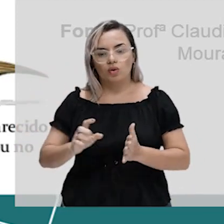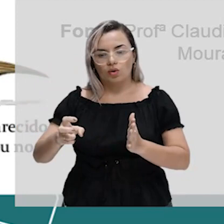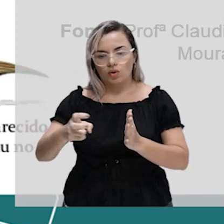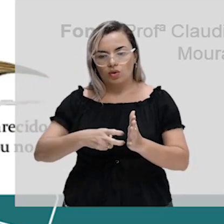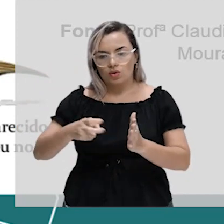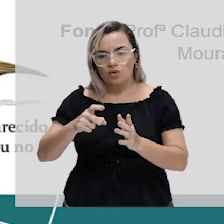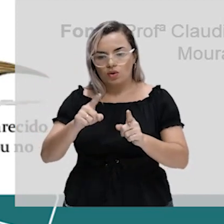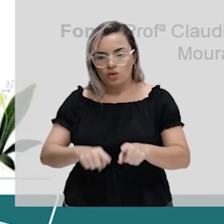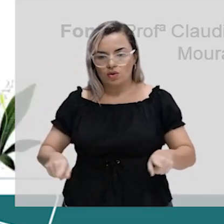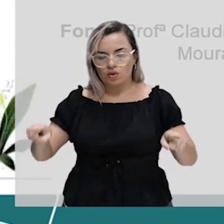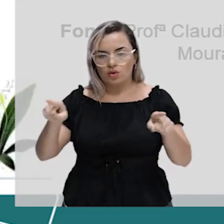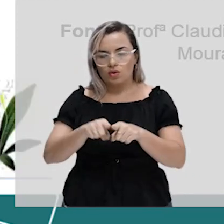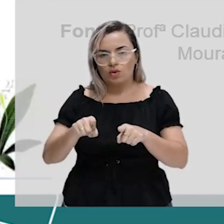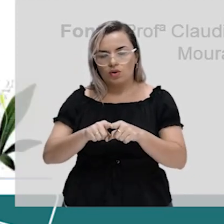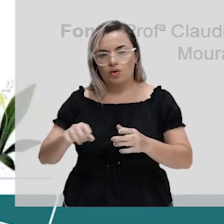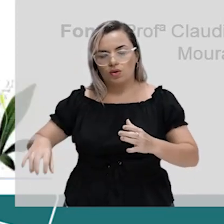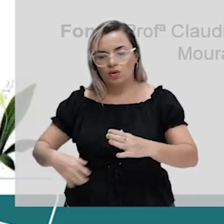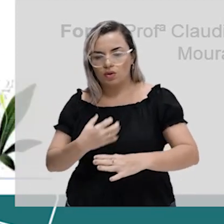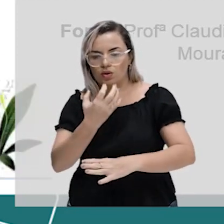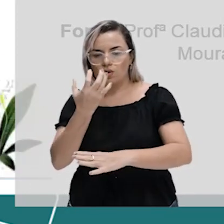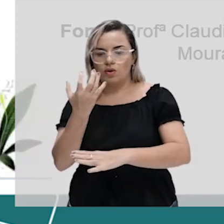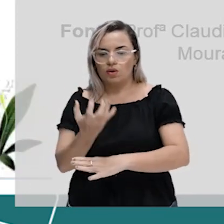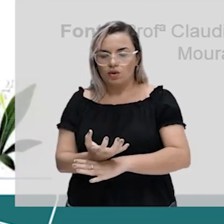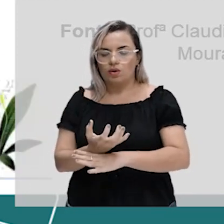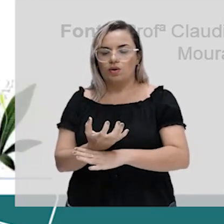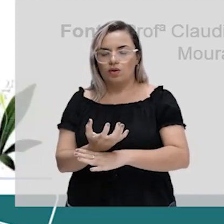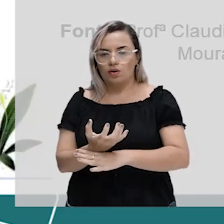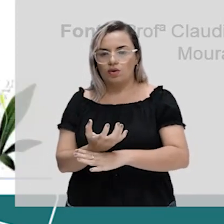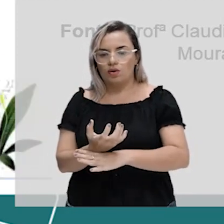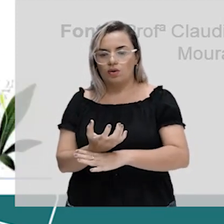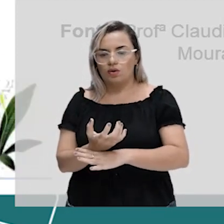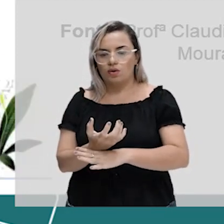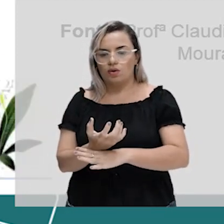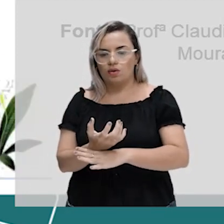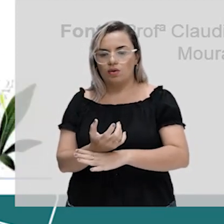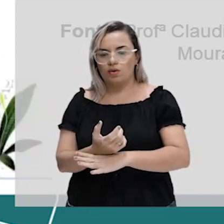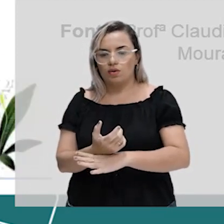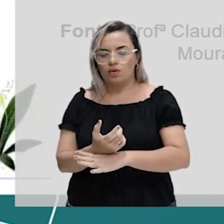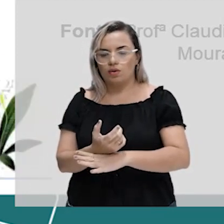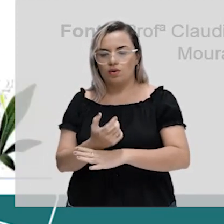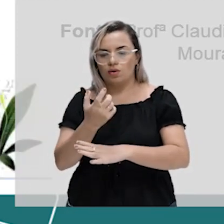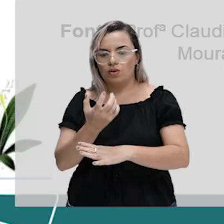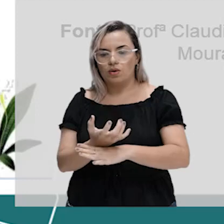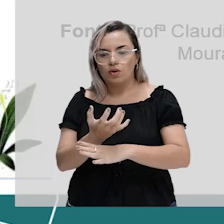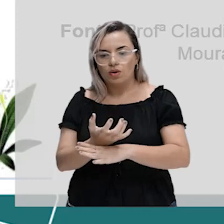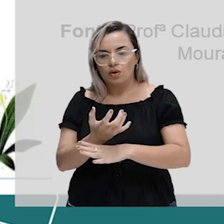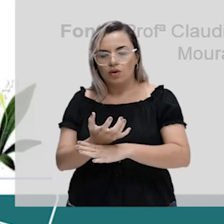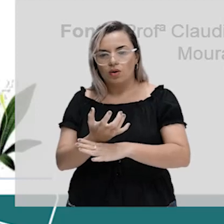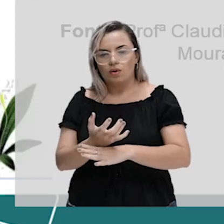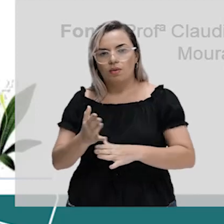foi encontrado é o fóssil dessa planta aqui, é uma planta do Paleozoico, tá?